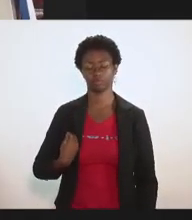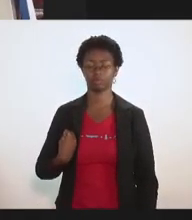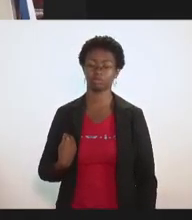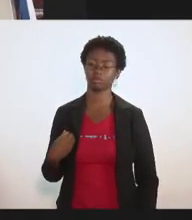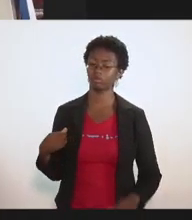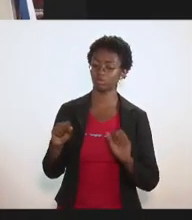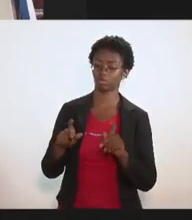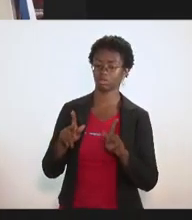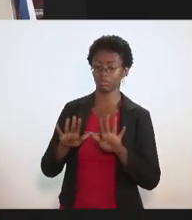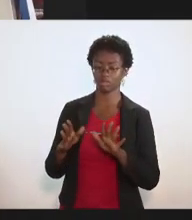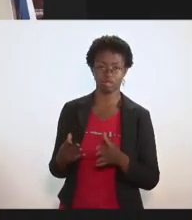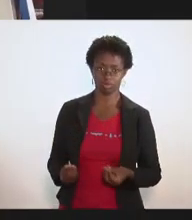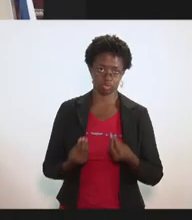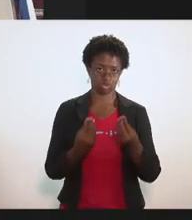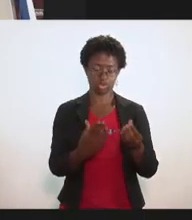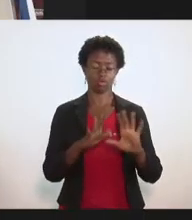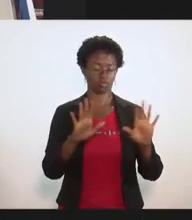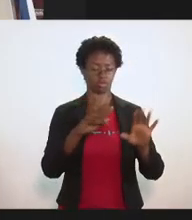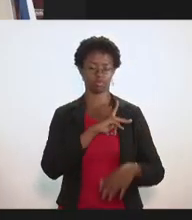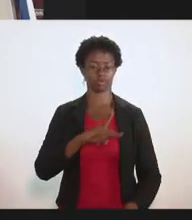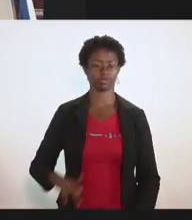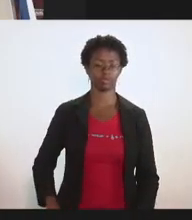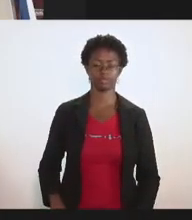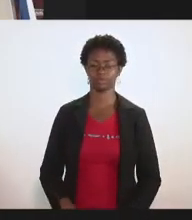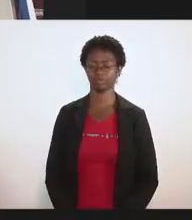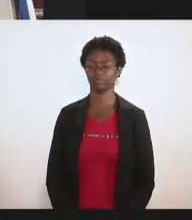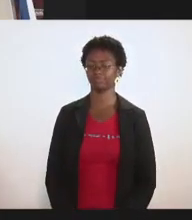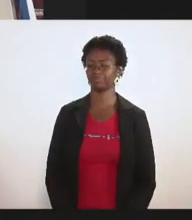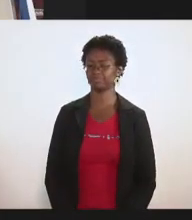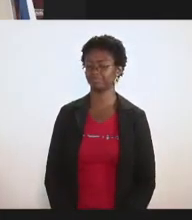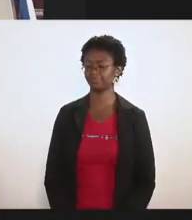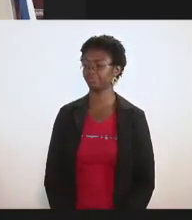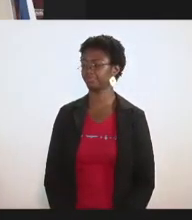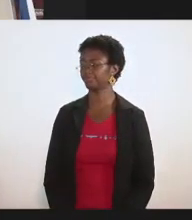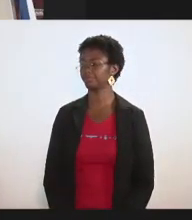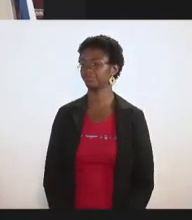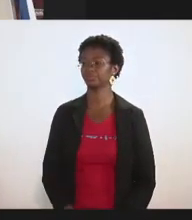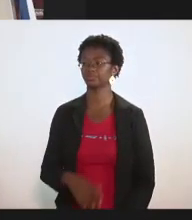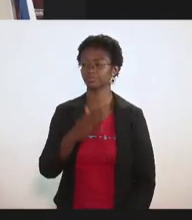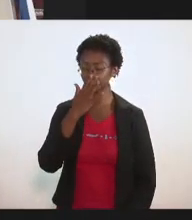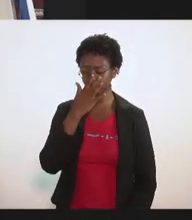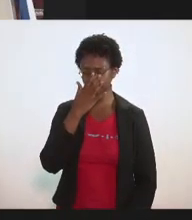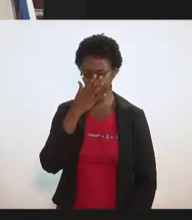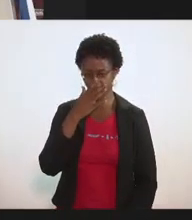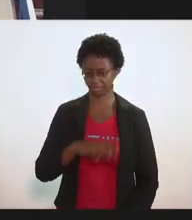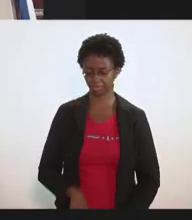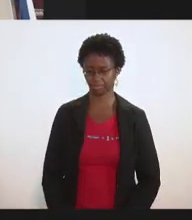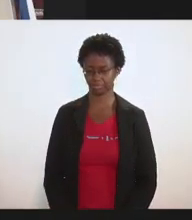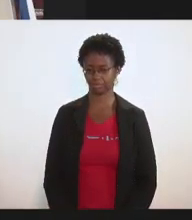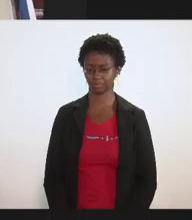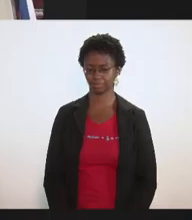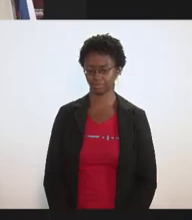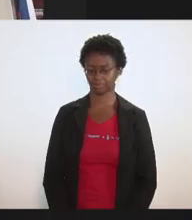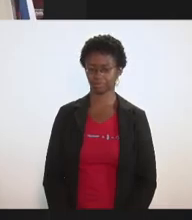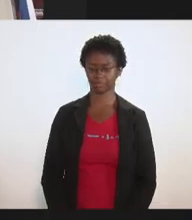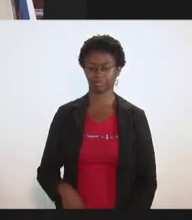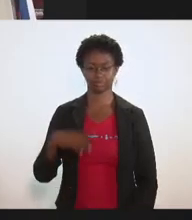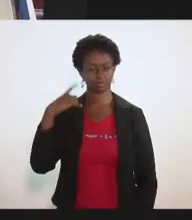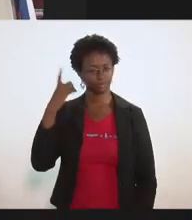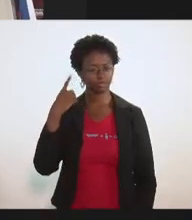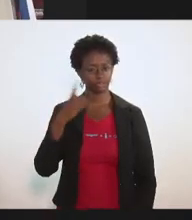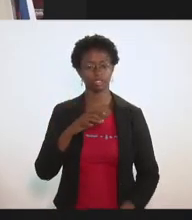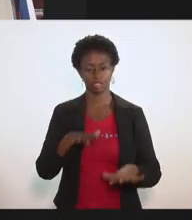lei que eu estou mencionando, porque, caso isso vá prosperar, ele teria que contrariar ou emendar